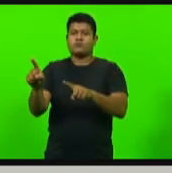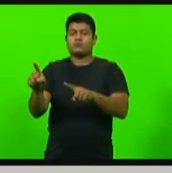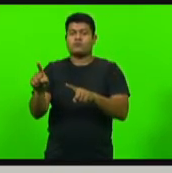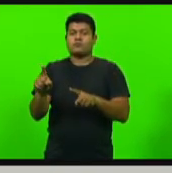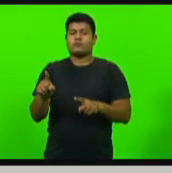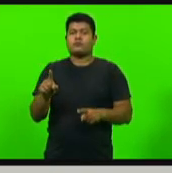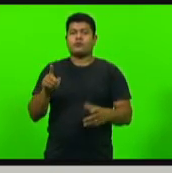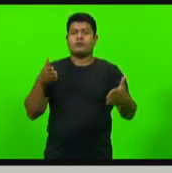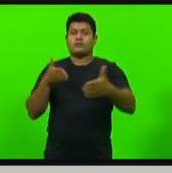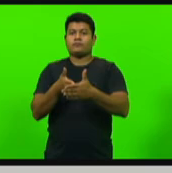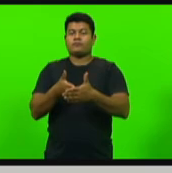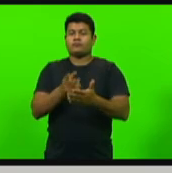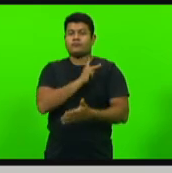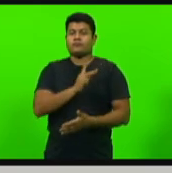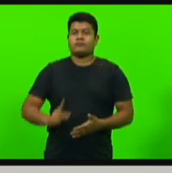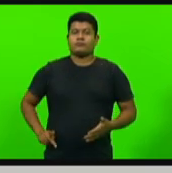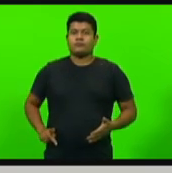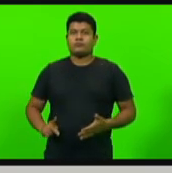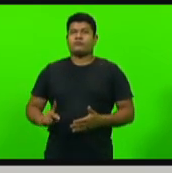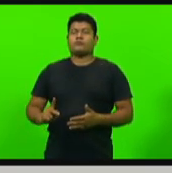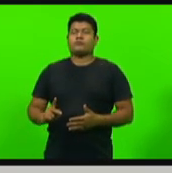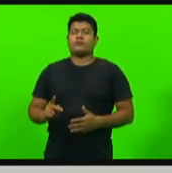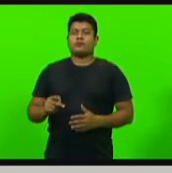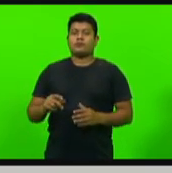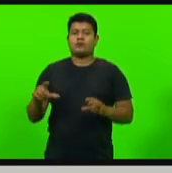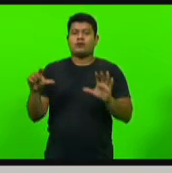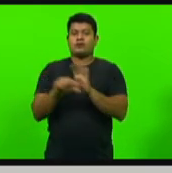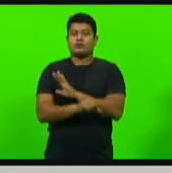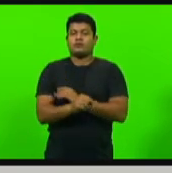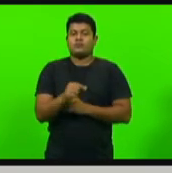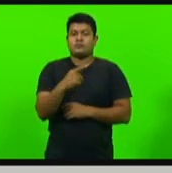presidencial ao dispositivo do PL